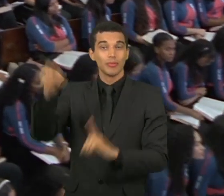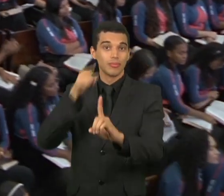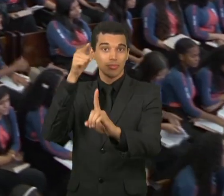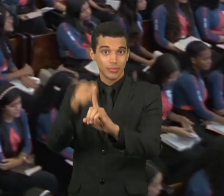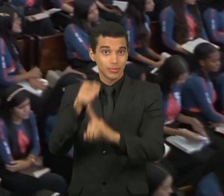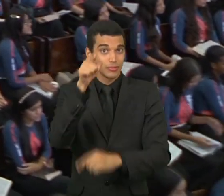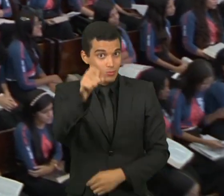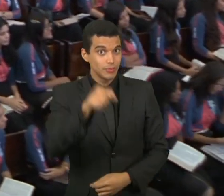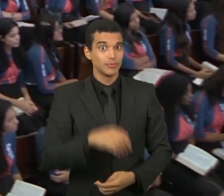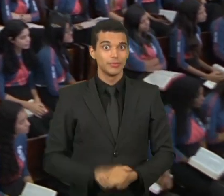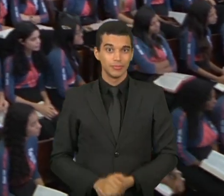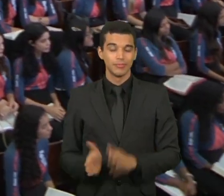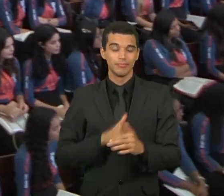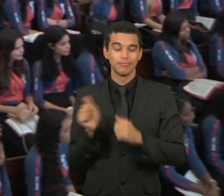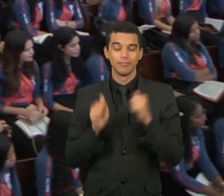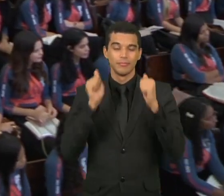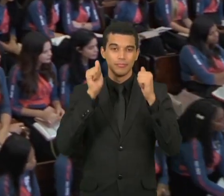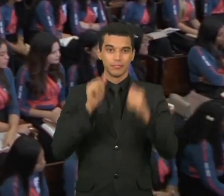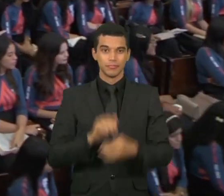Aleluia.